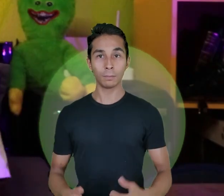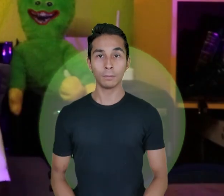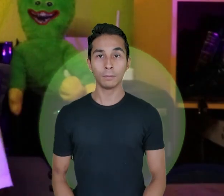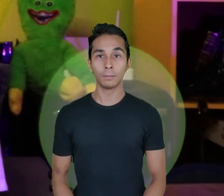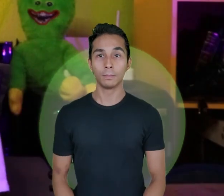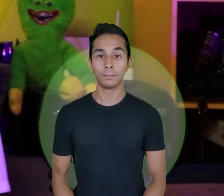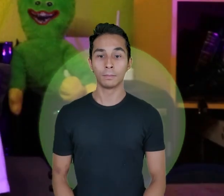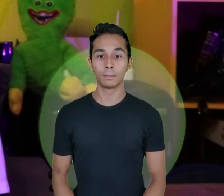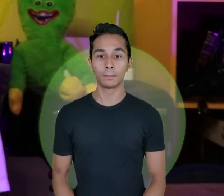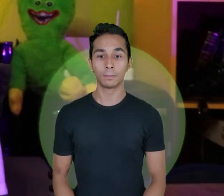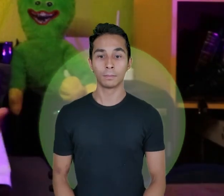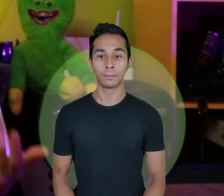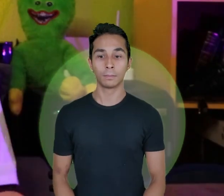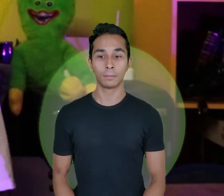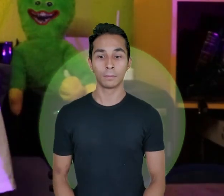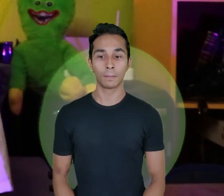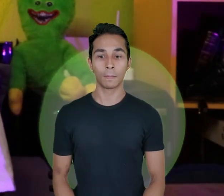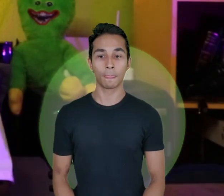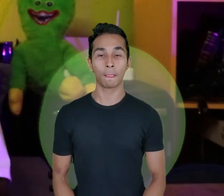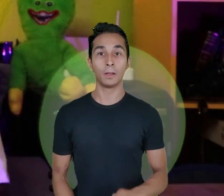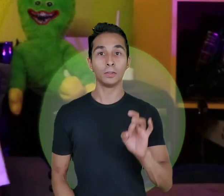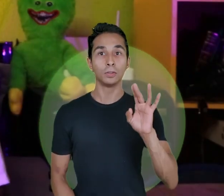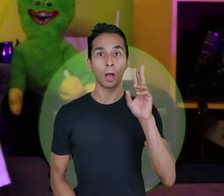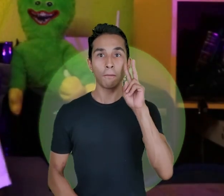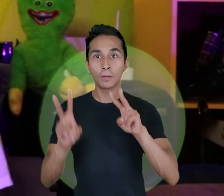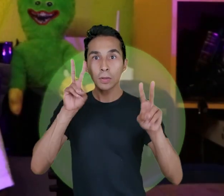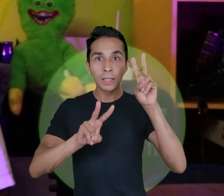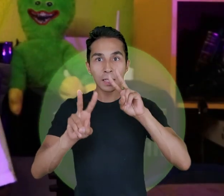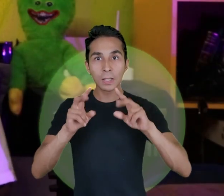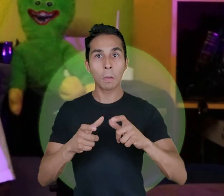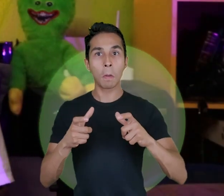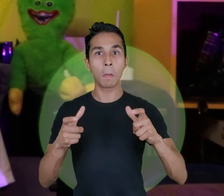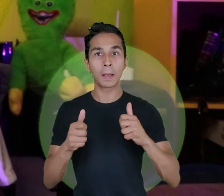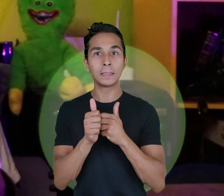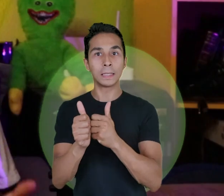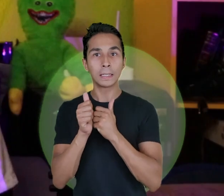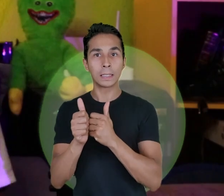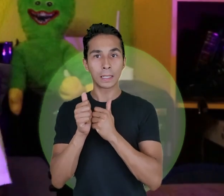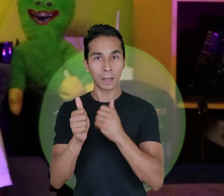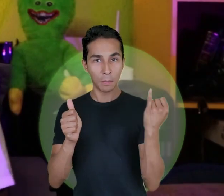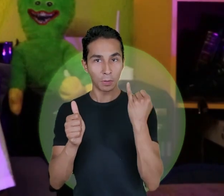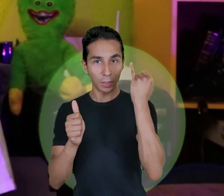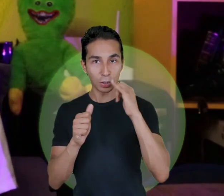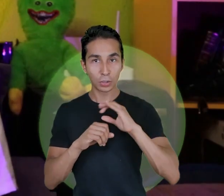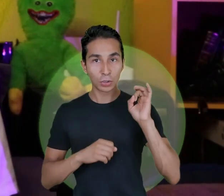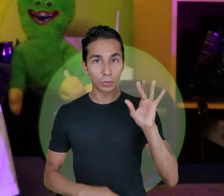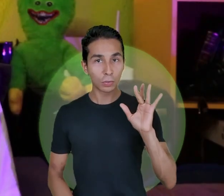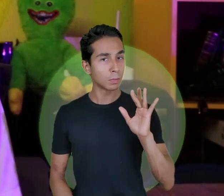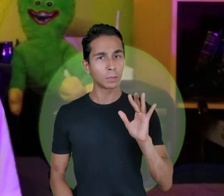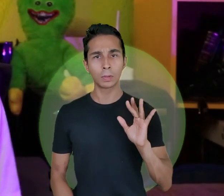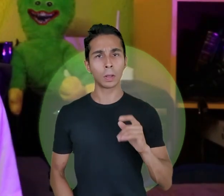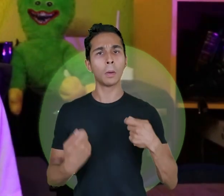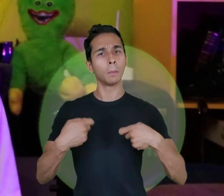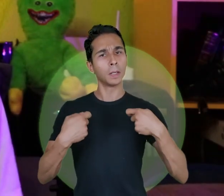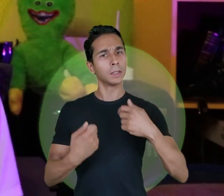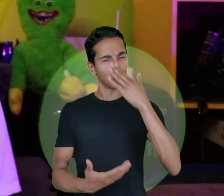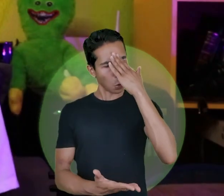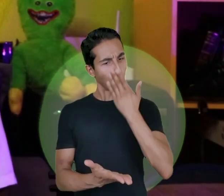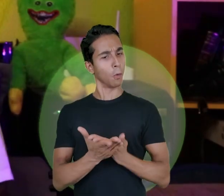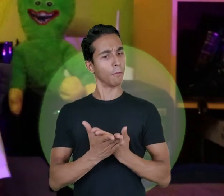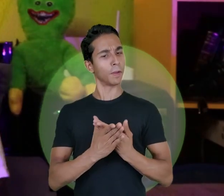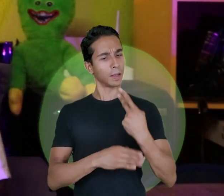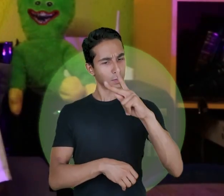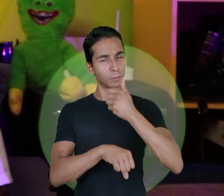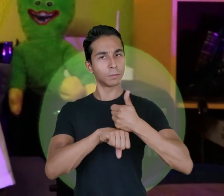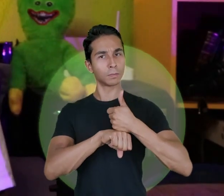carreira é construída muito mais do que só as visualizações ou só seguidores, né? Existe toda uma credibilidade que deve ser construída junto com essa carreira. Então você